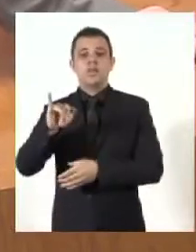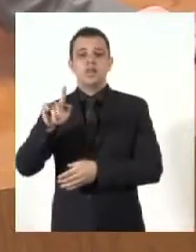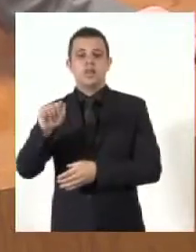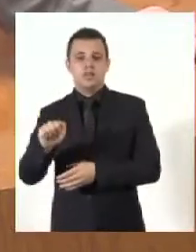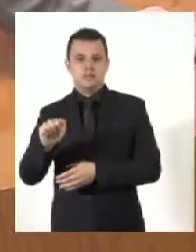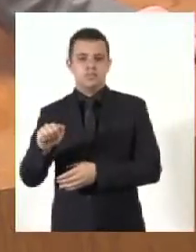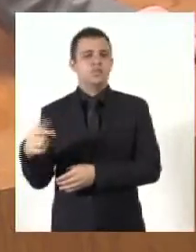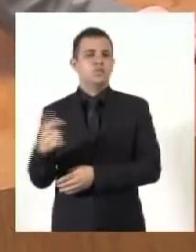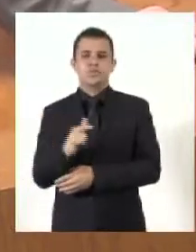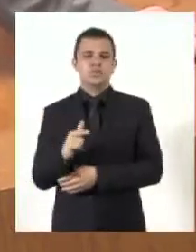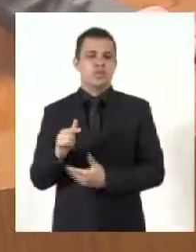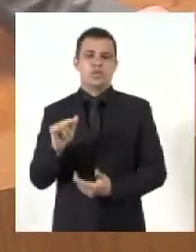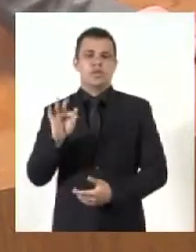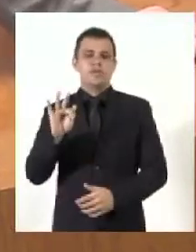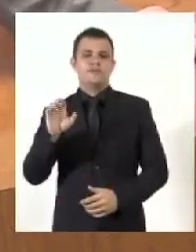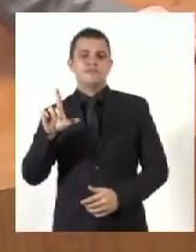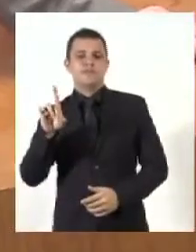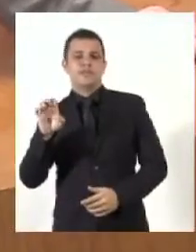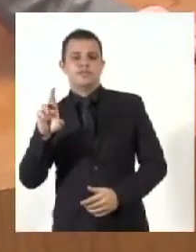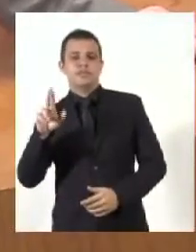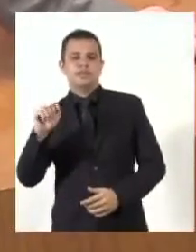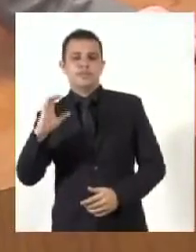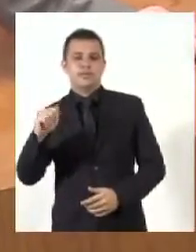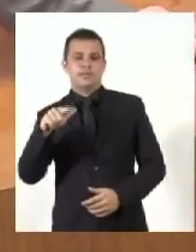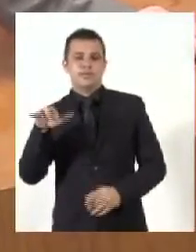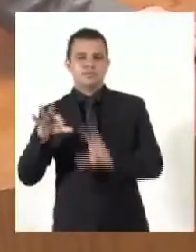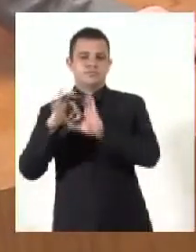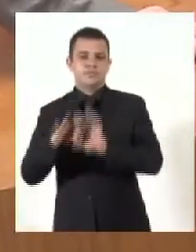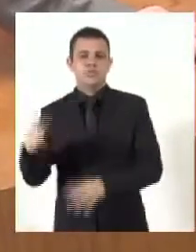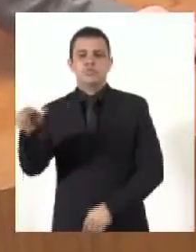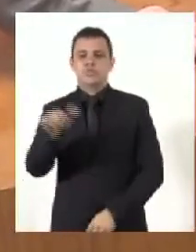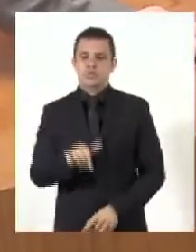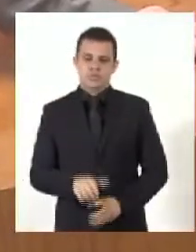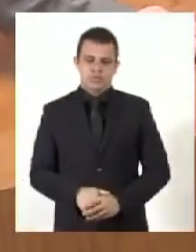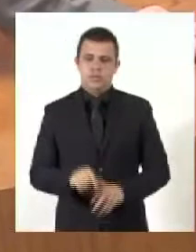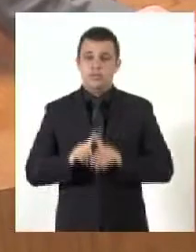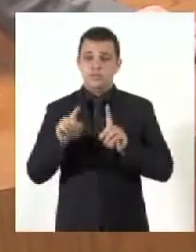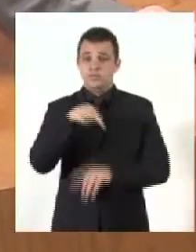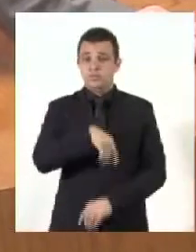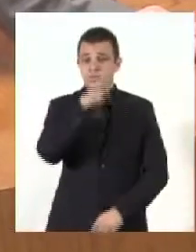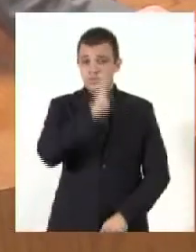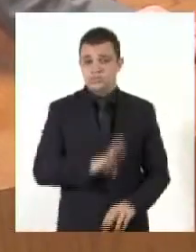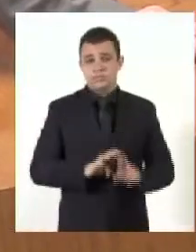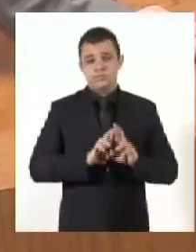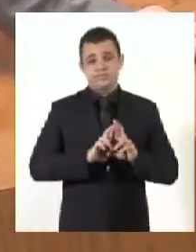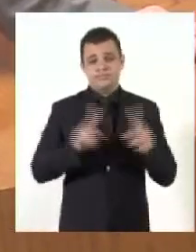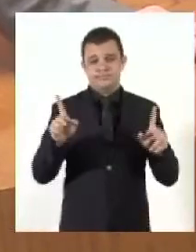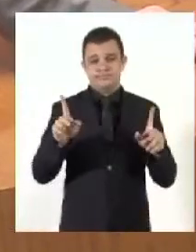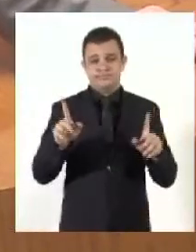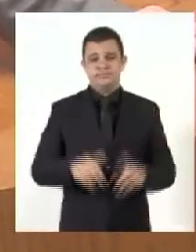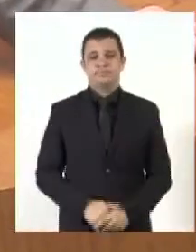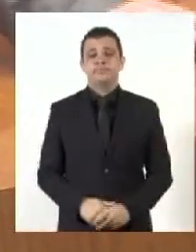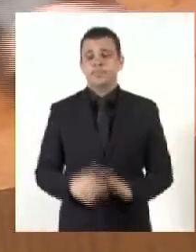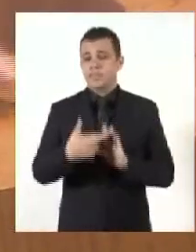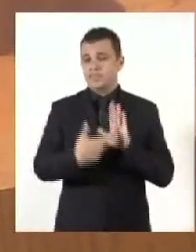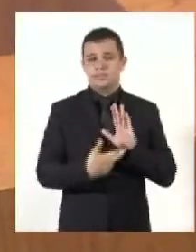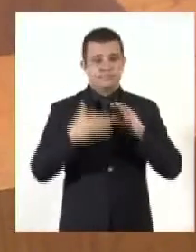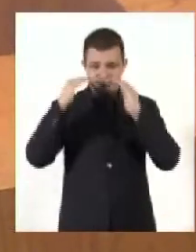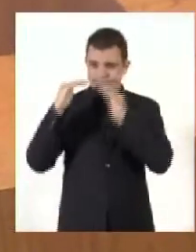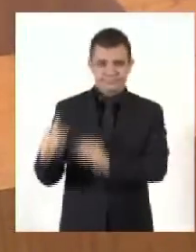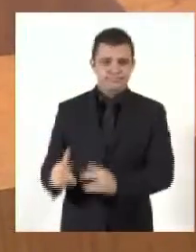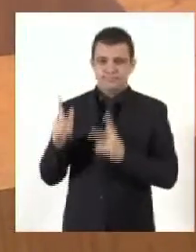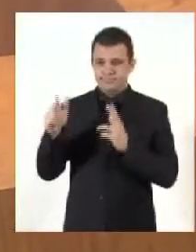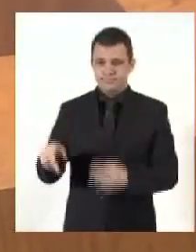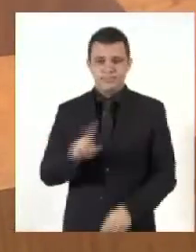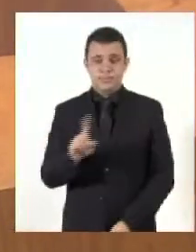federações. Somos a exceção a essa regra, infelizmente. Aqui a federação, chamada